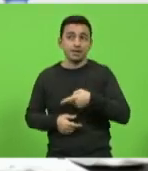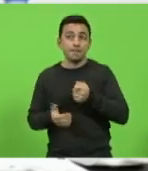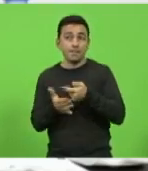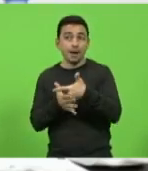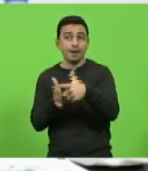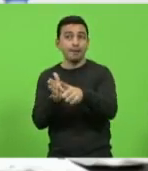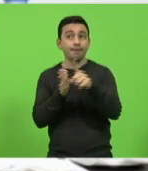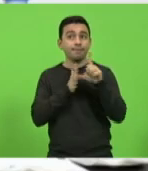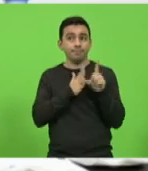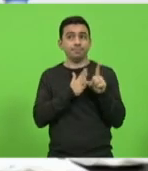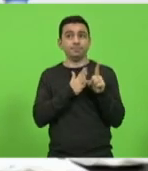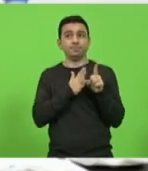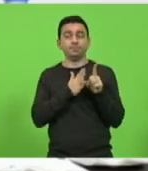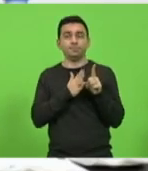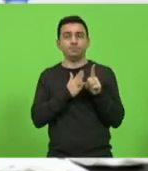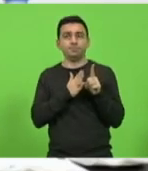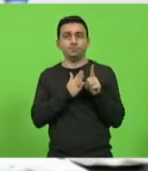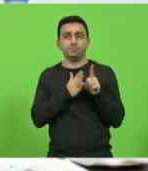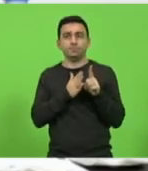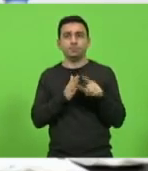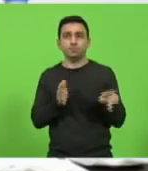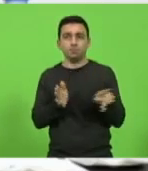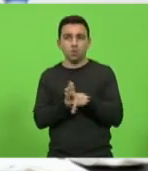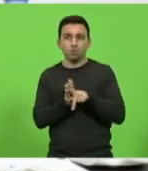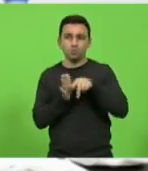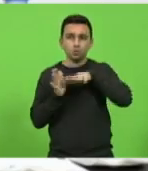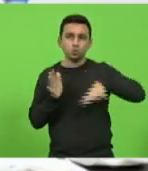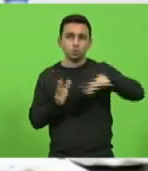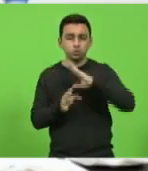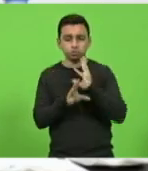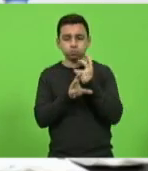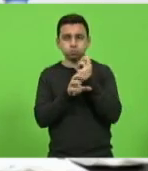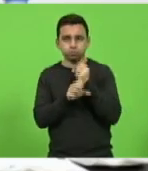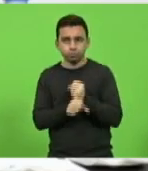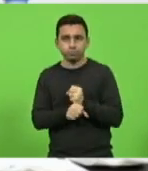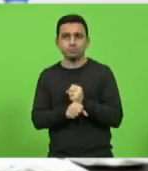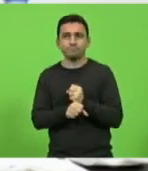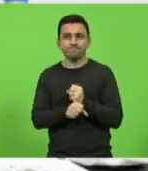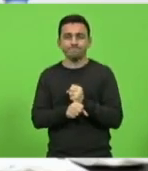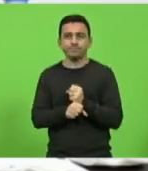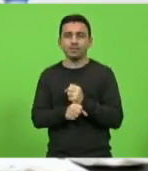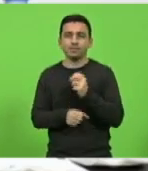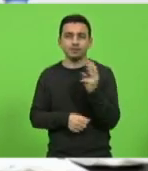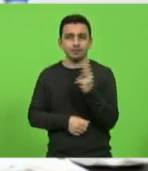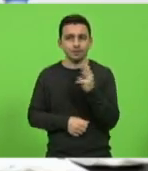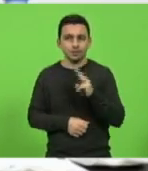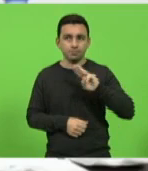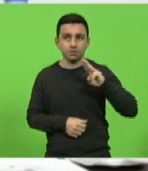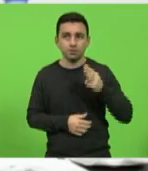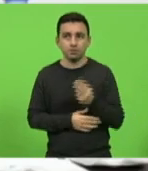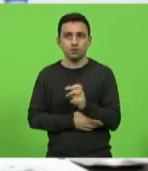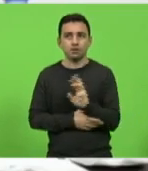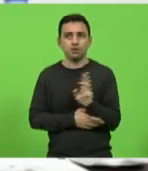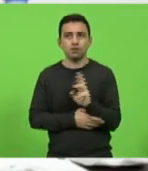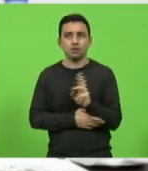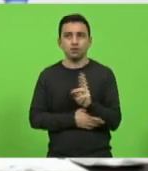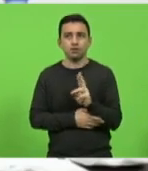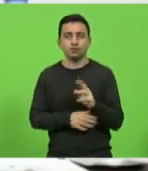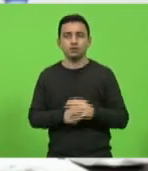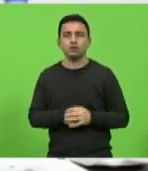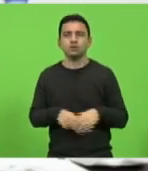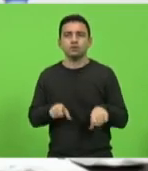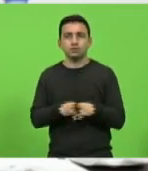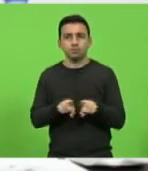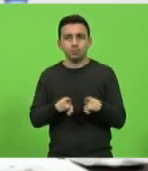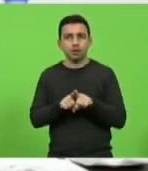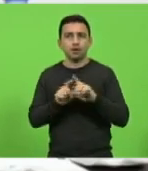antecipado da integralidade do valor contratado 33 milhões e mediante a dispensa das